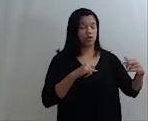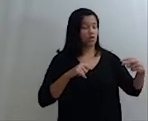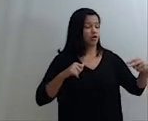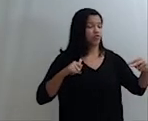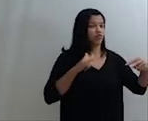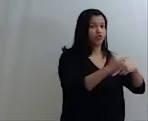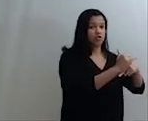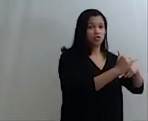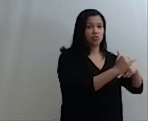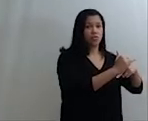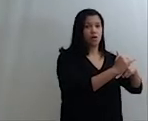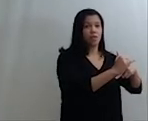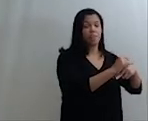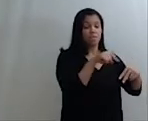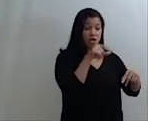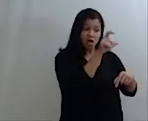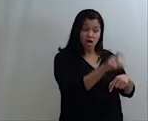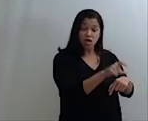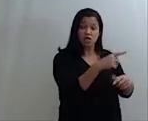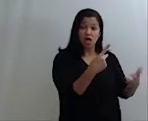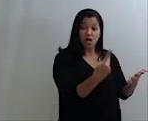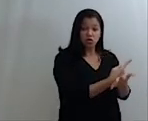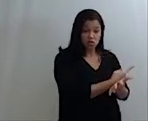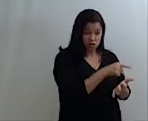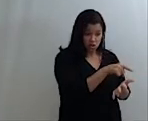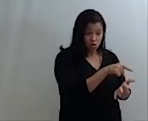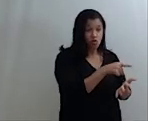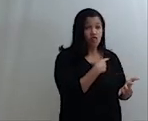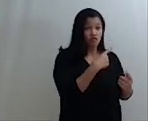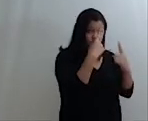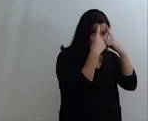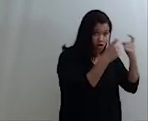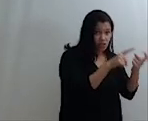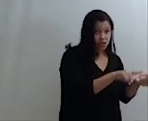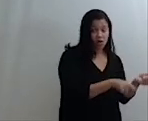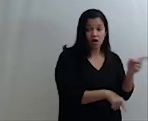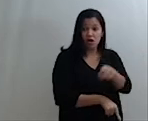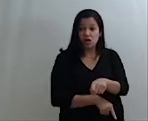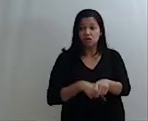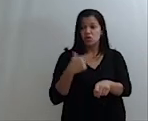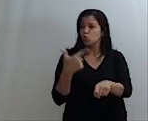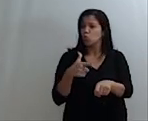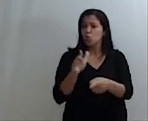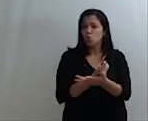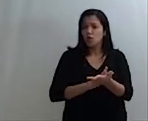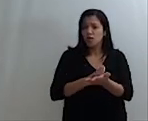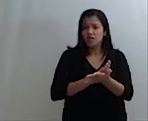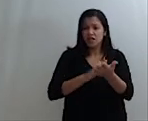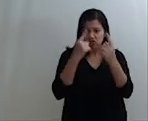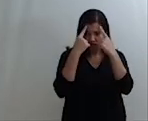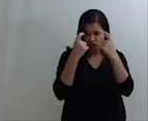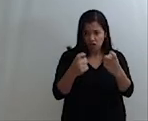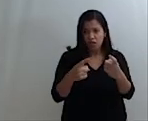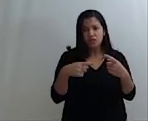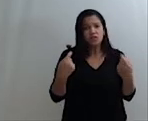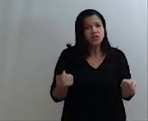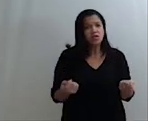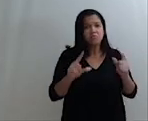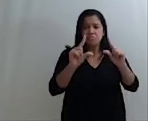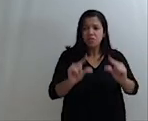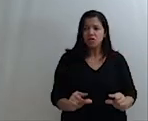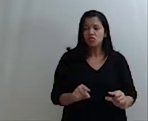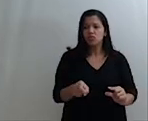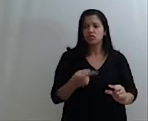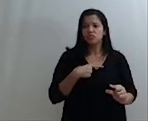caso menos grave que aquele para que se tenha alguma racionalidade no enfrentamento da questão